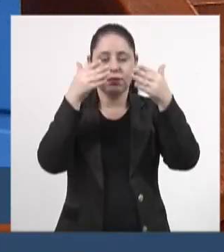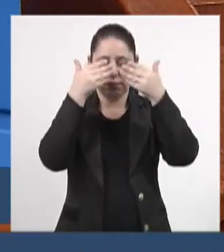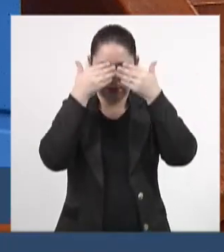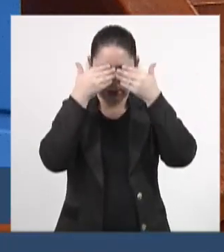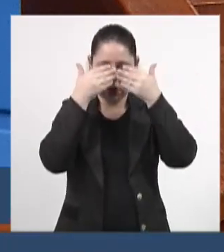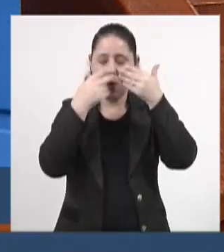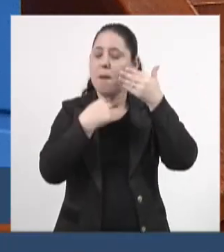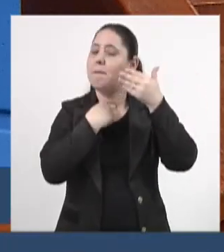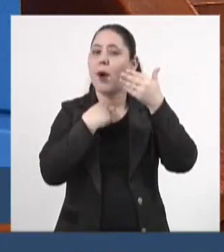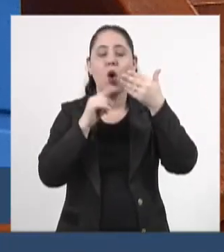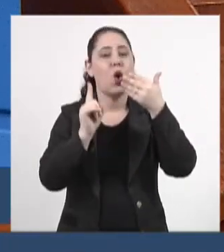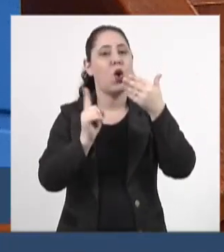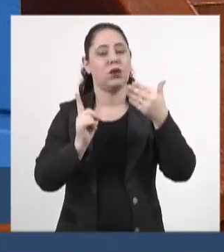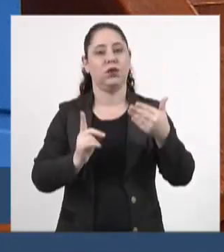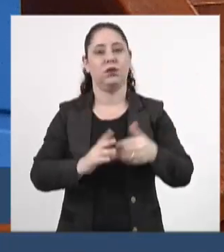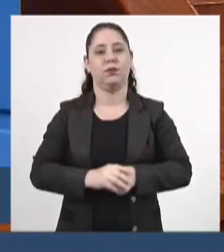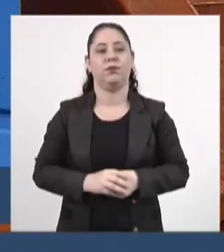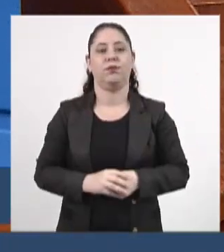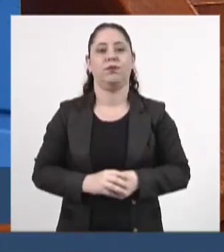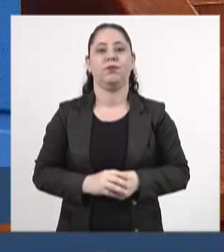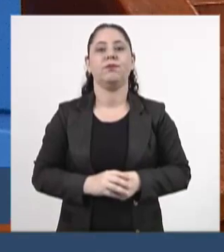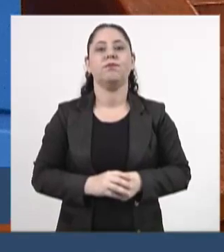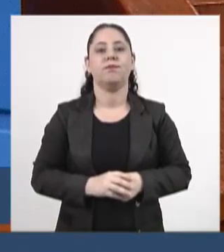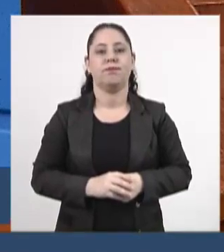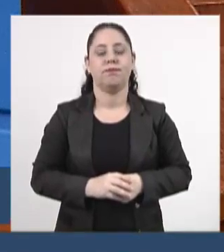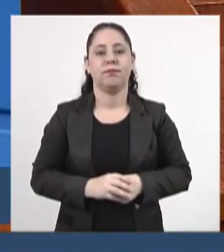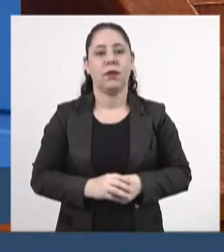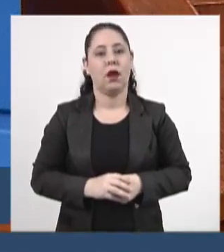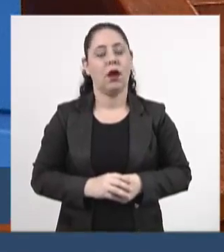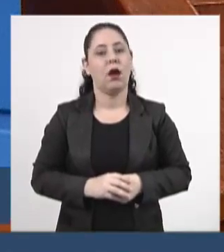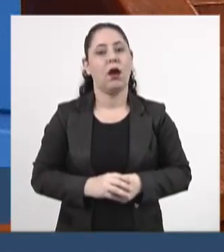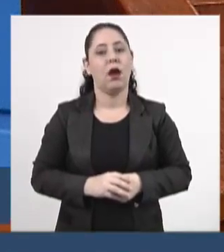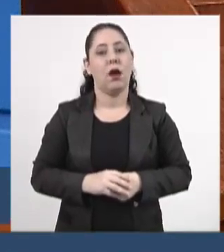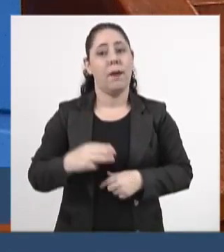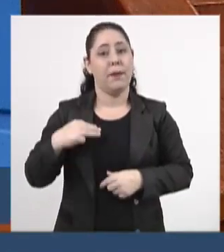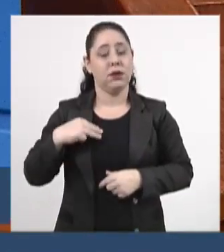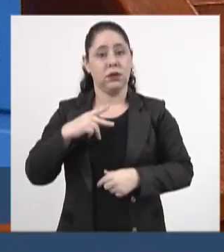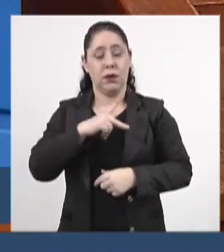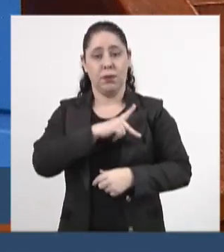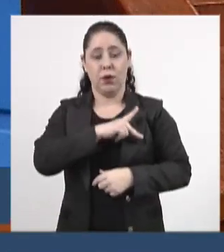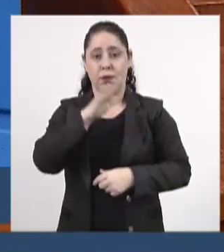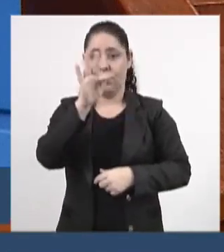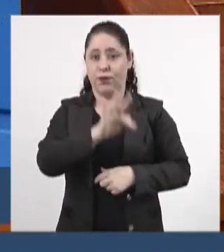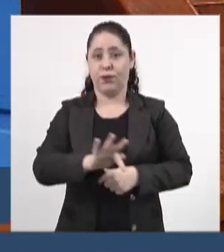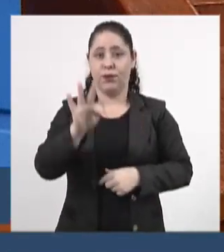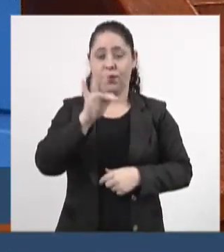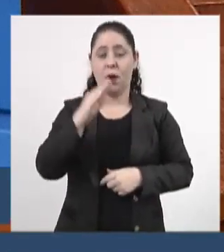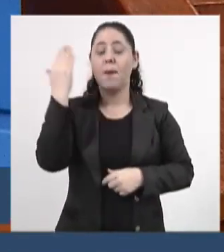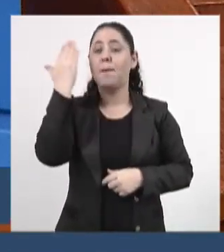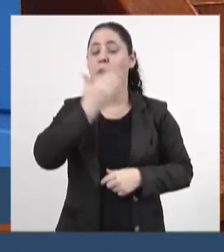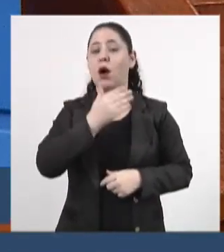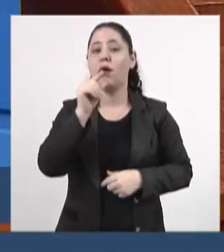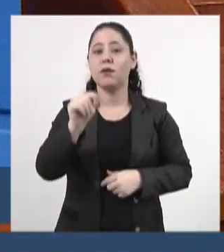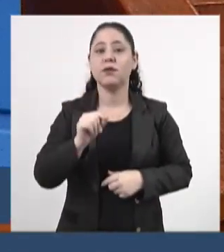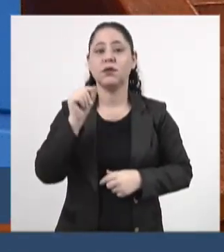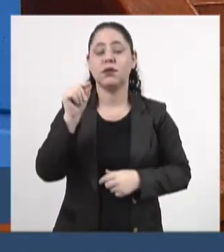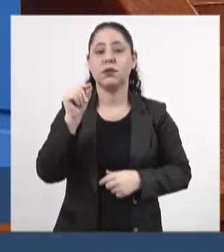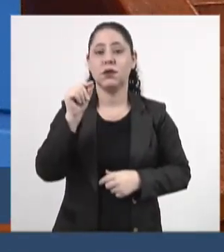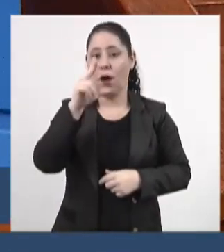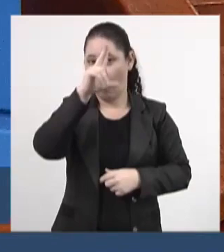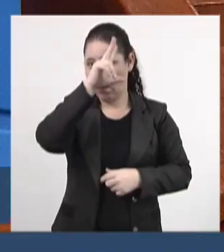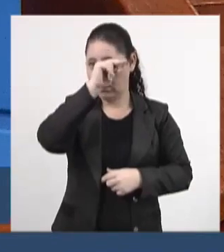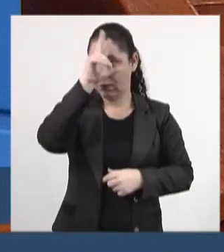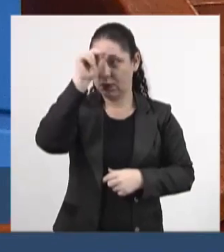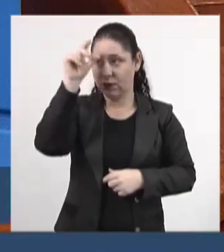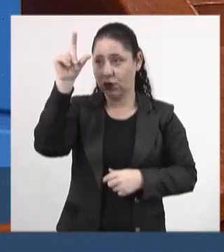presidente, não podem ficar invisíveis. O levantamento do Ministério Público Federal comprovou ainda que a